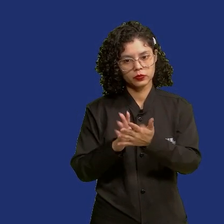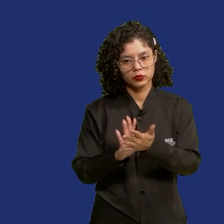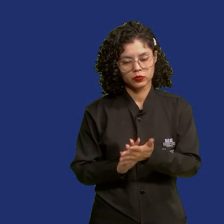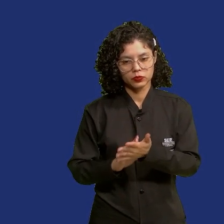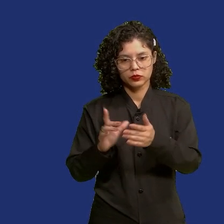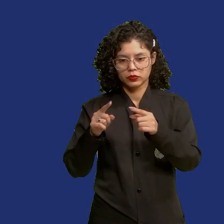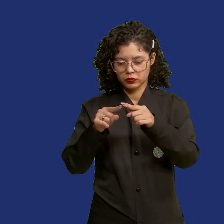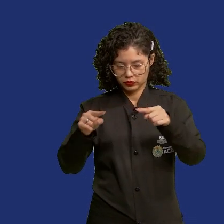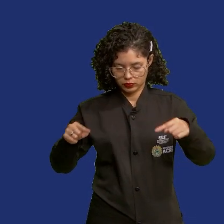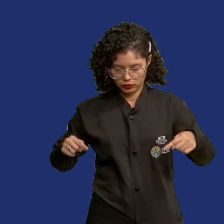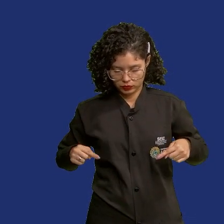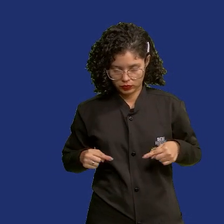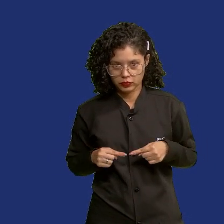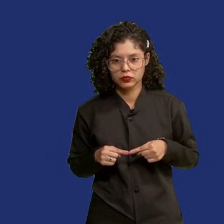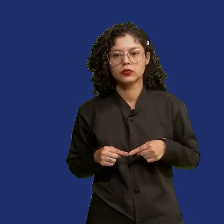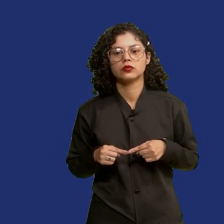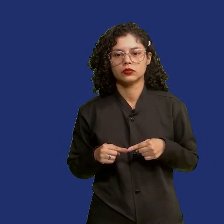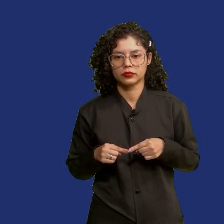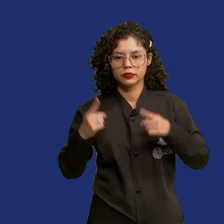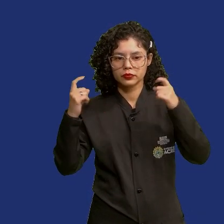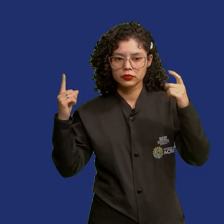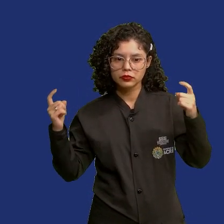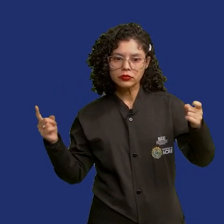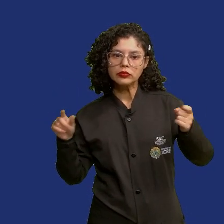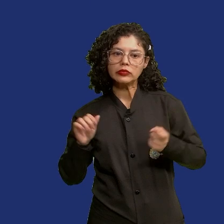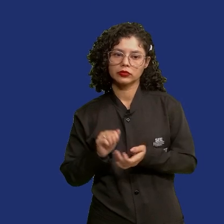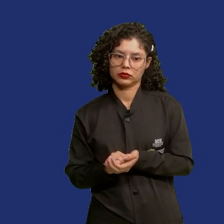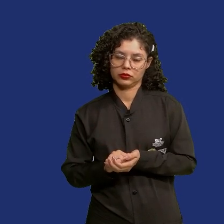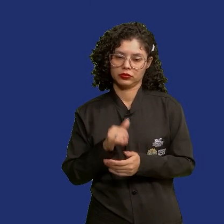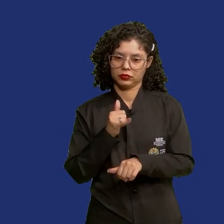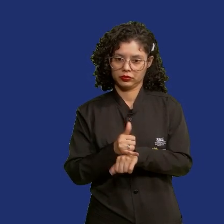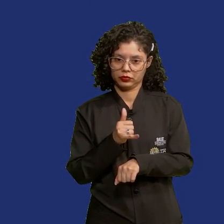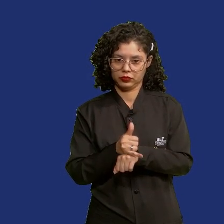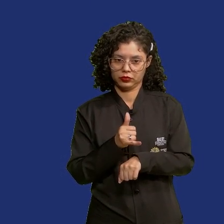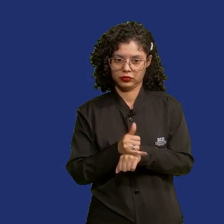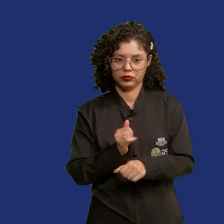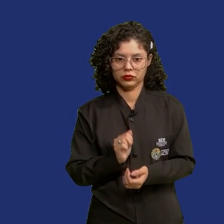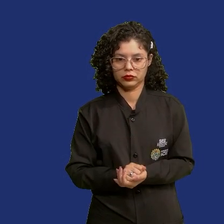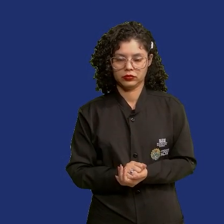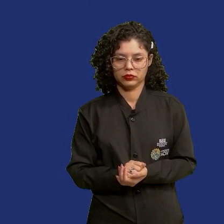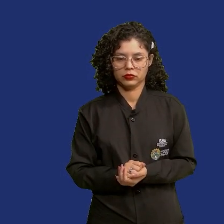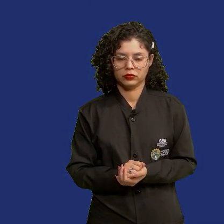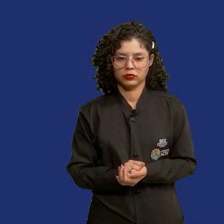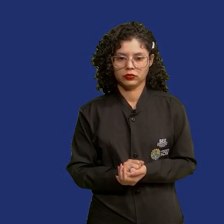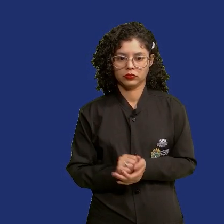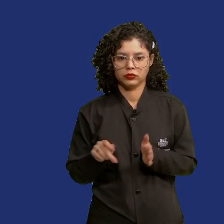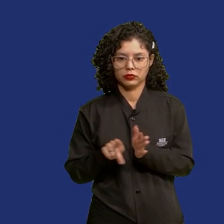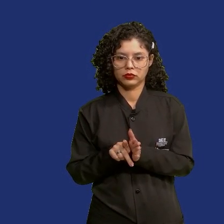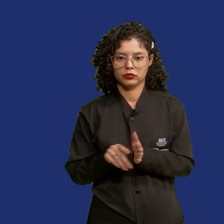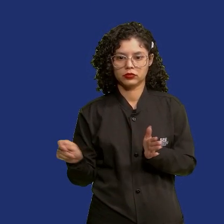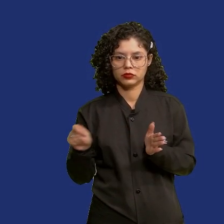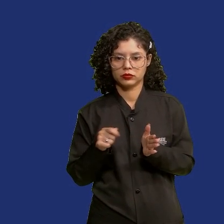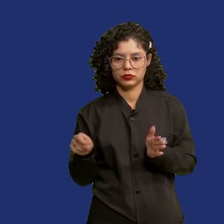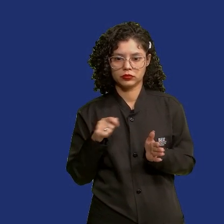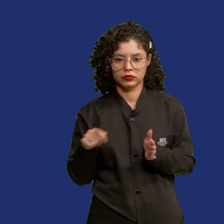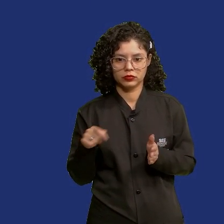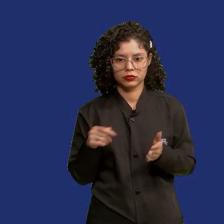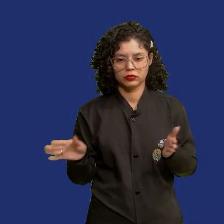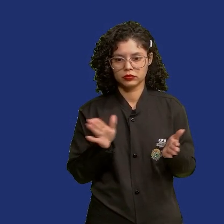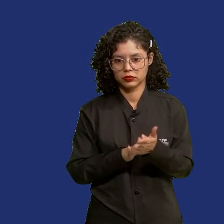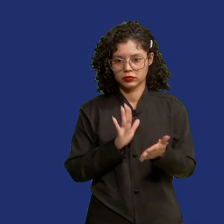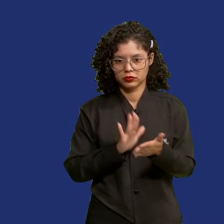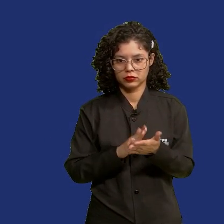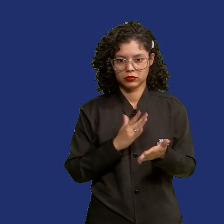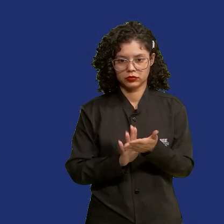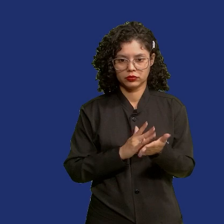instrumento redondo com sons metálicos, tocado por meio de sacudidelas ou então